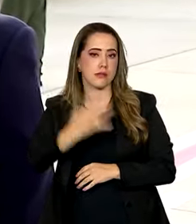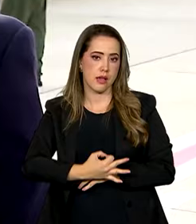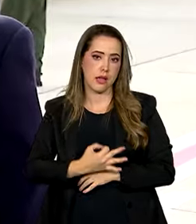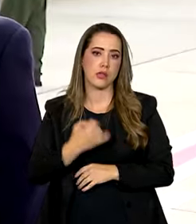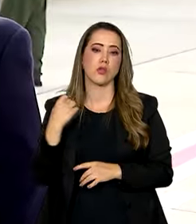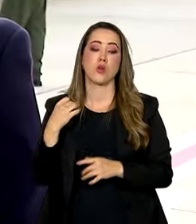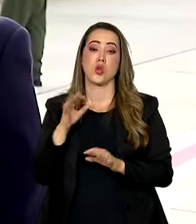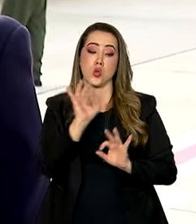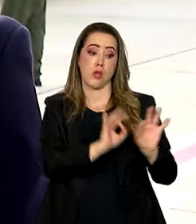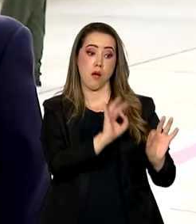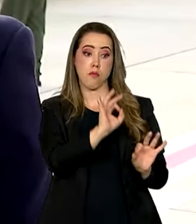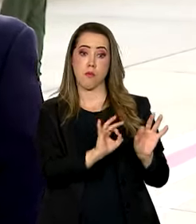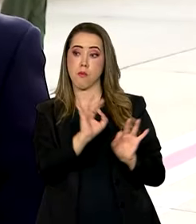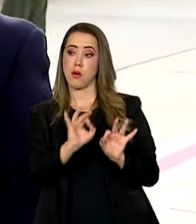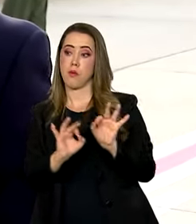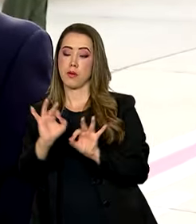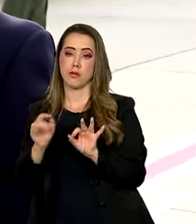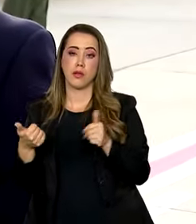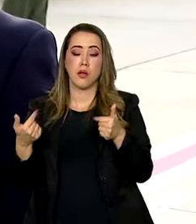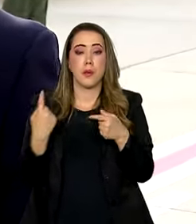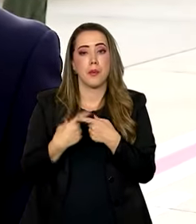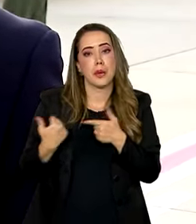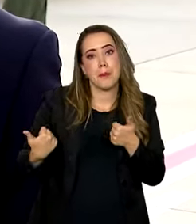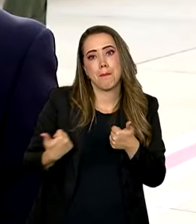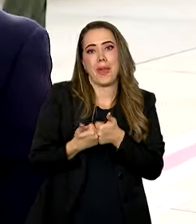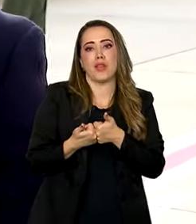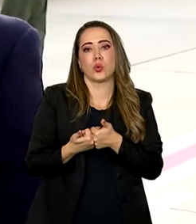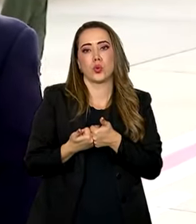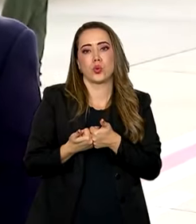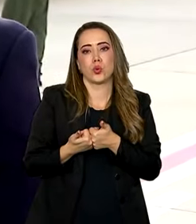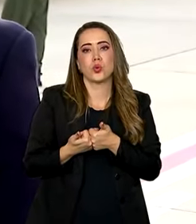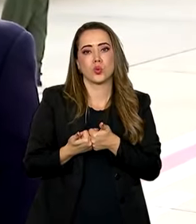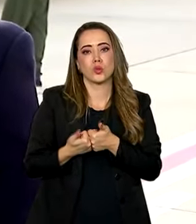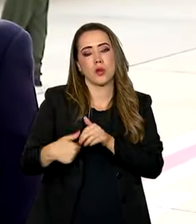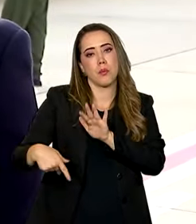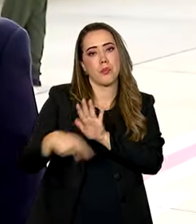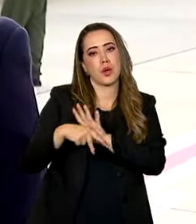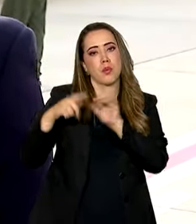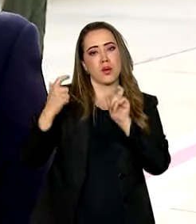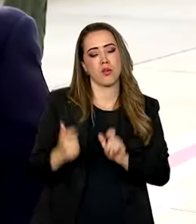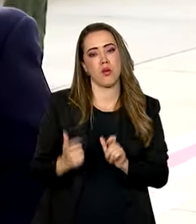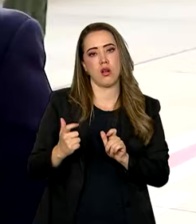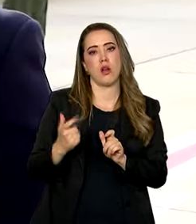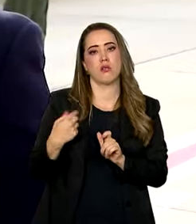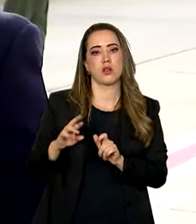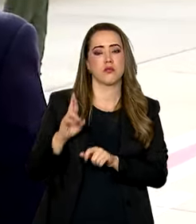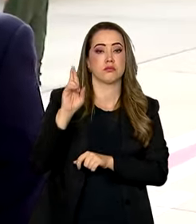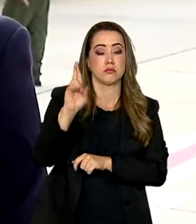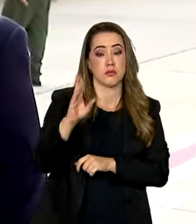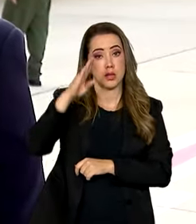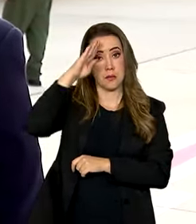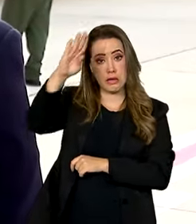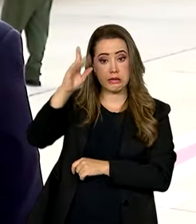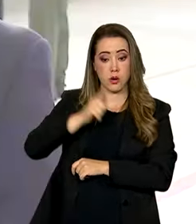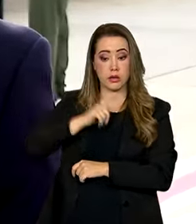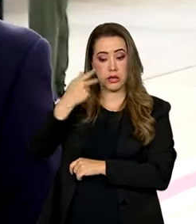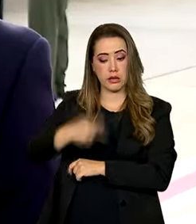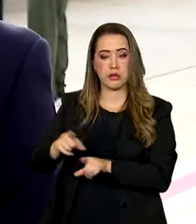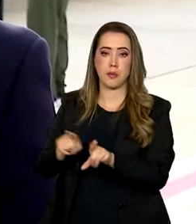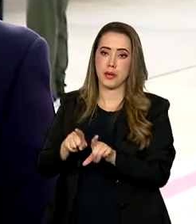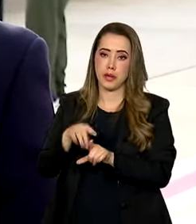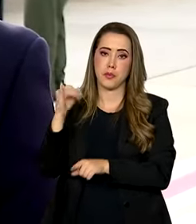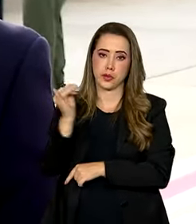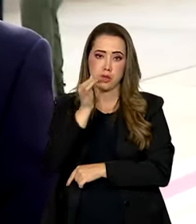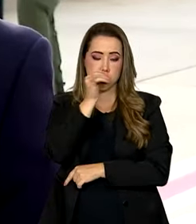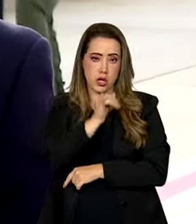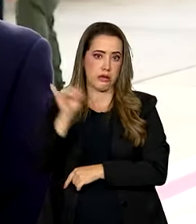sentido logístico, pela proximidade, pelas características do local, pela representação militar que a gente tem aqui também. A